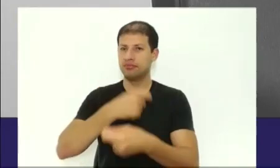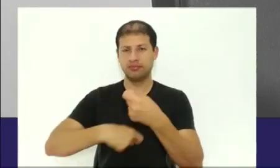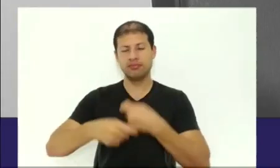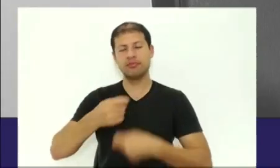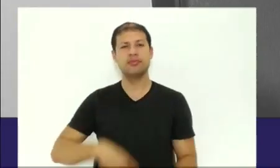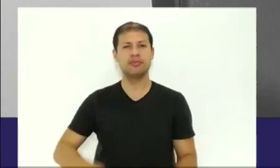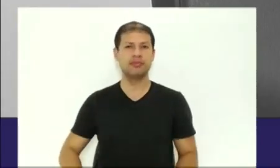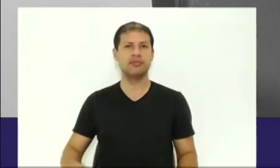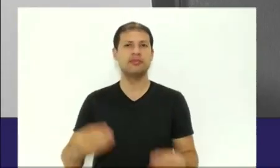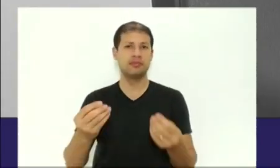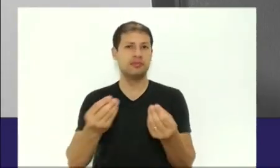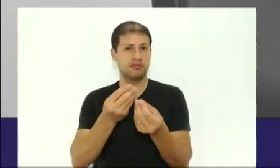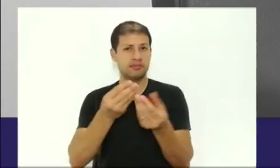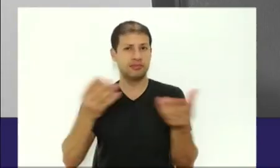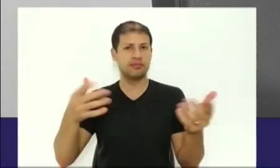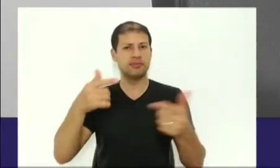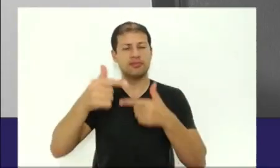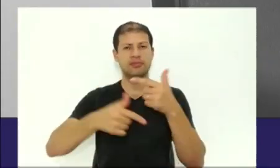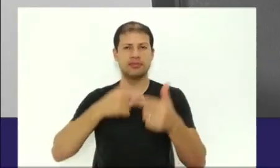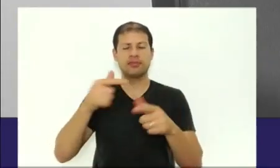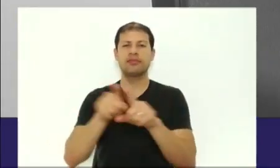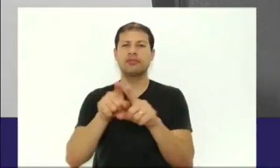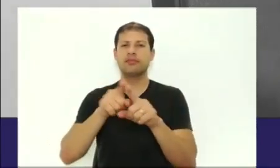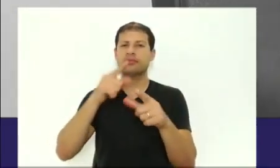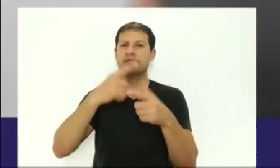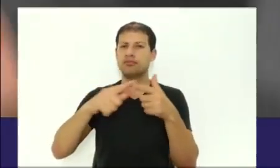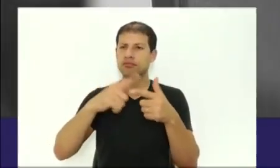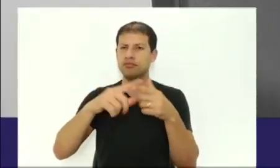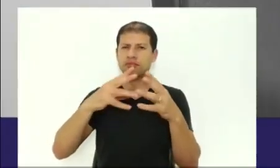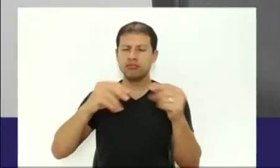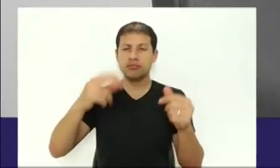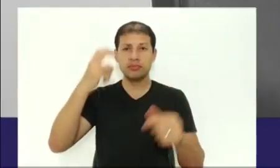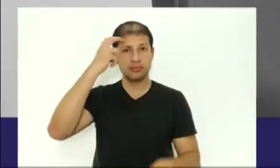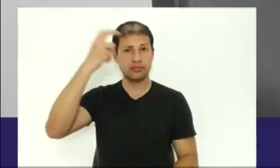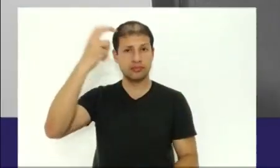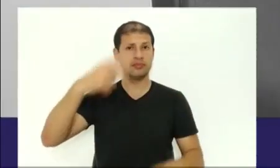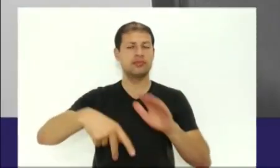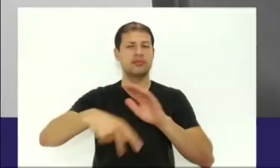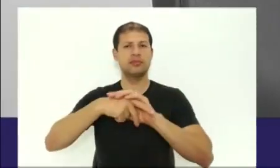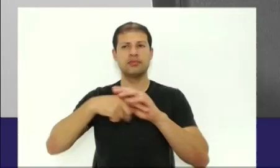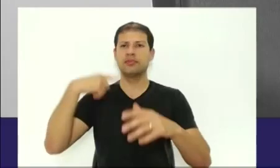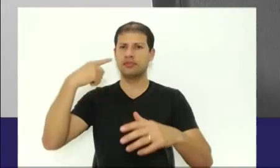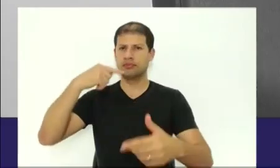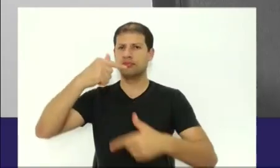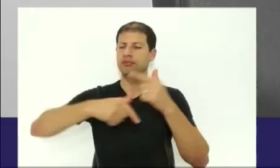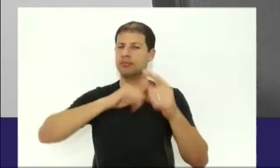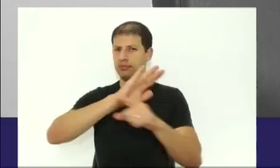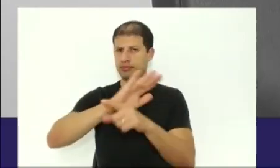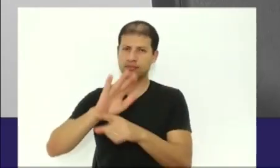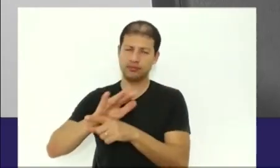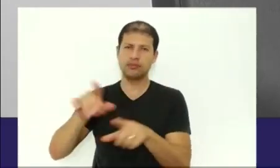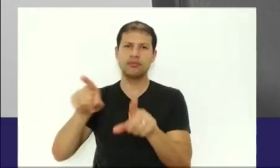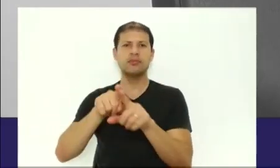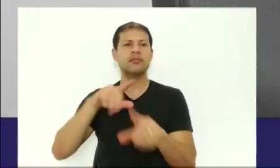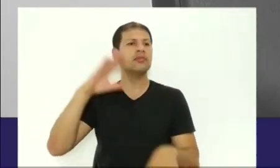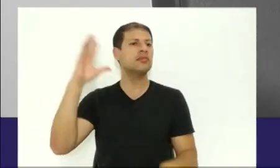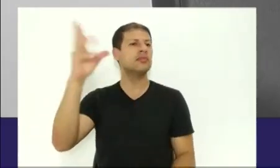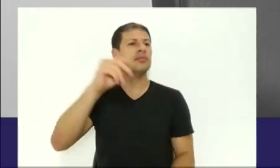oferecer serviços e soluções inteligentes para o exercício da advocacia, abrangendo o nome de